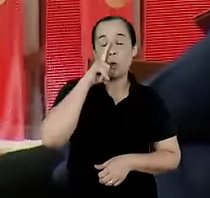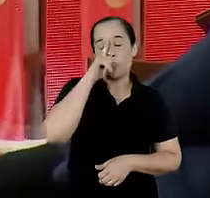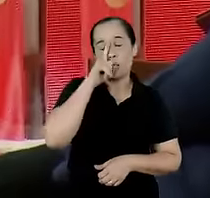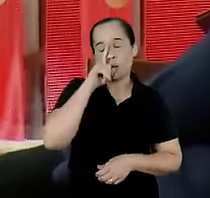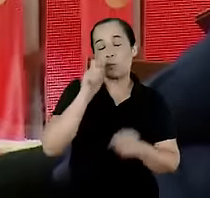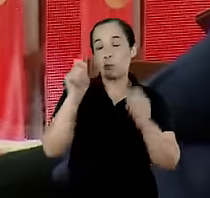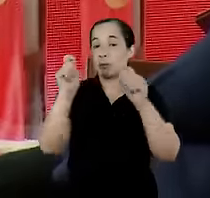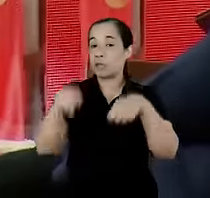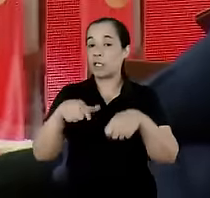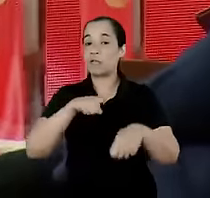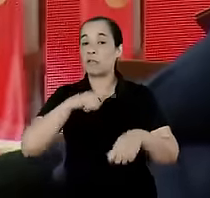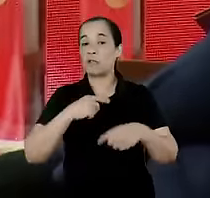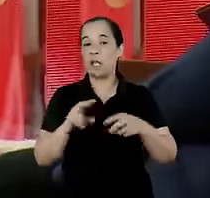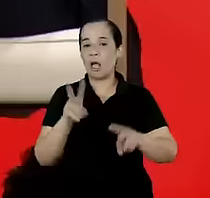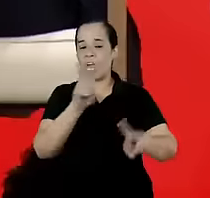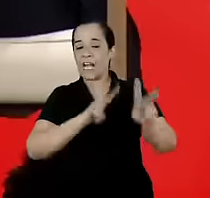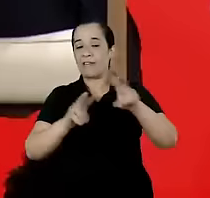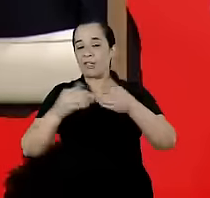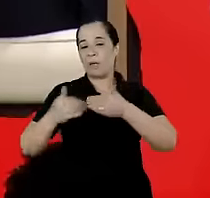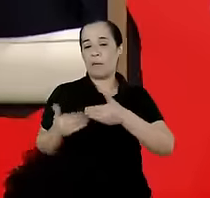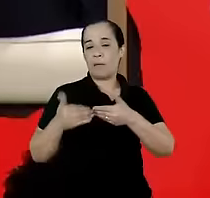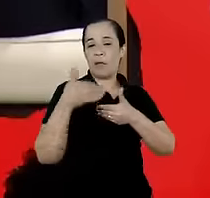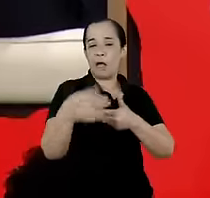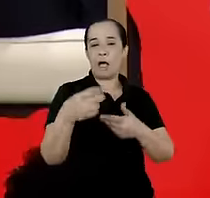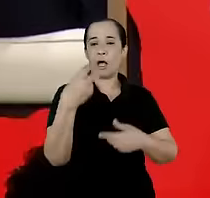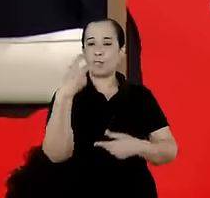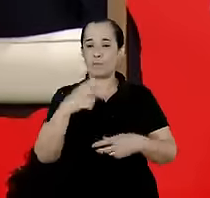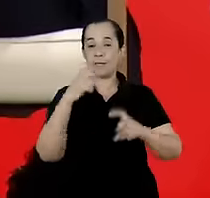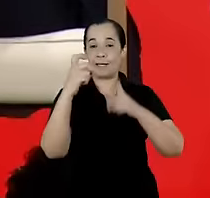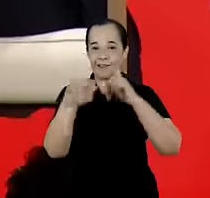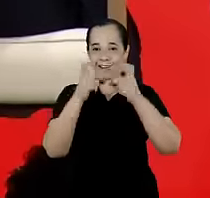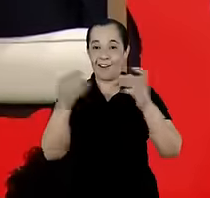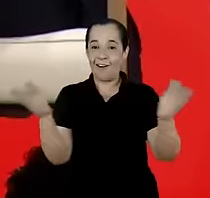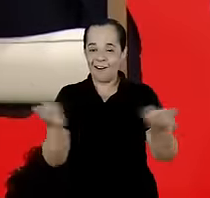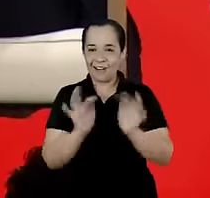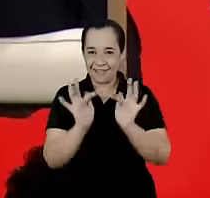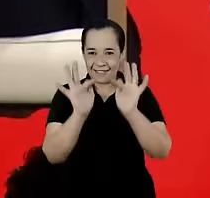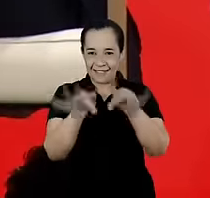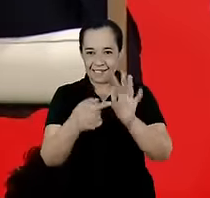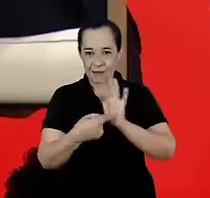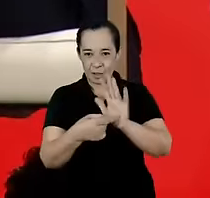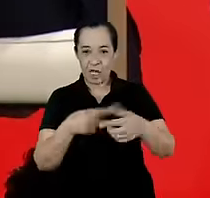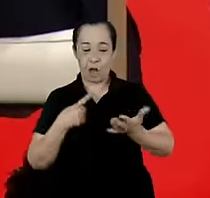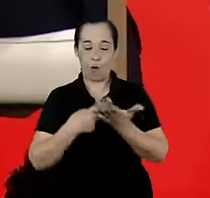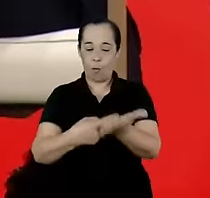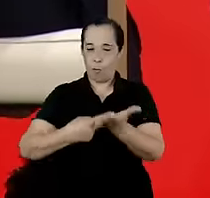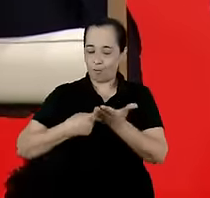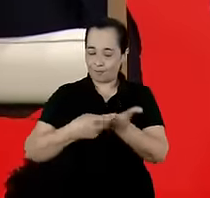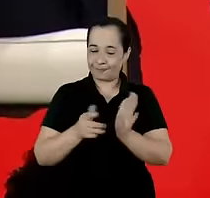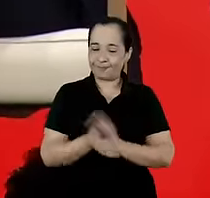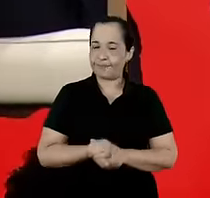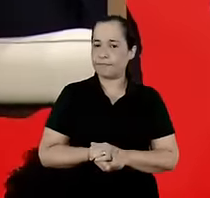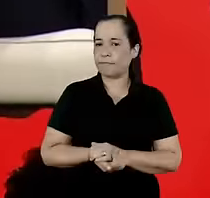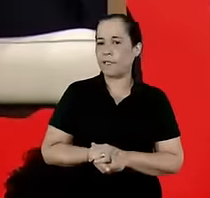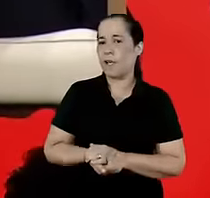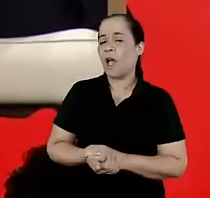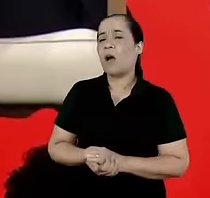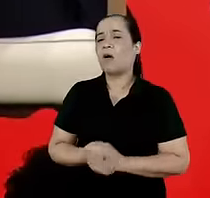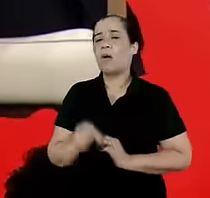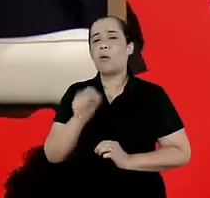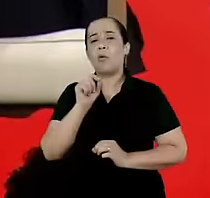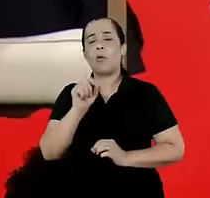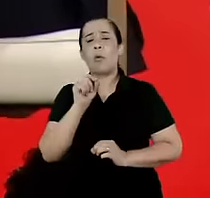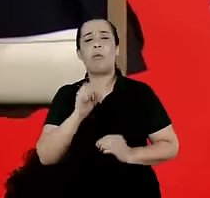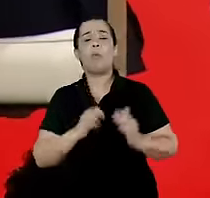tem a visibilidade né de duas reuniões pra gente encerrar aqui e ficar dentro do combinado quer dizer em que medida também